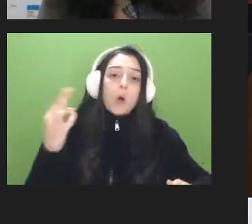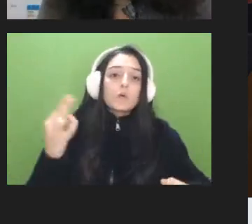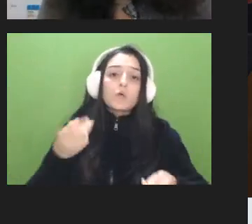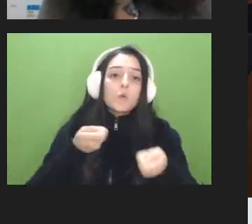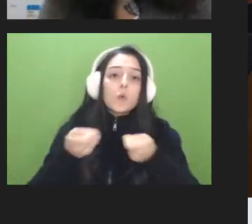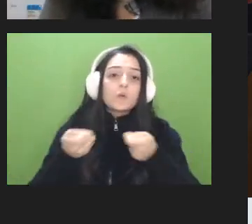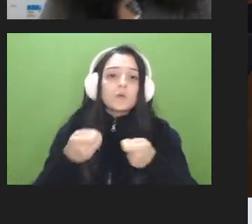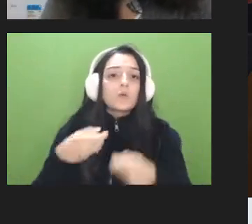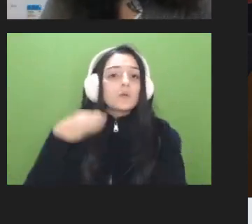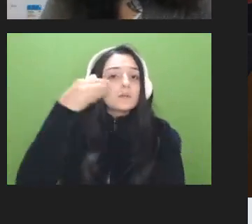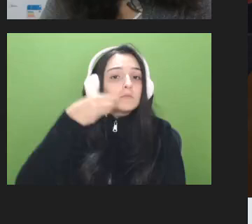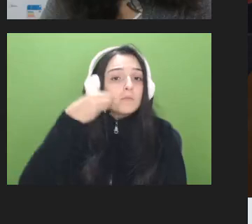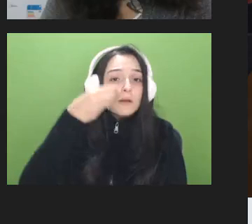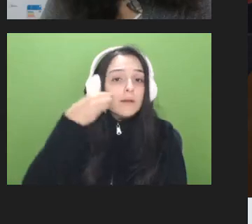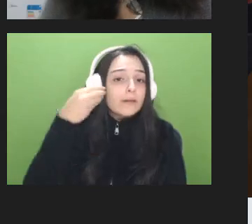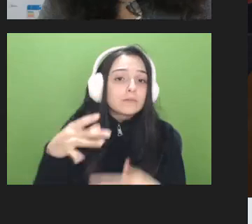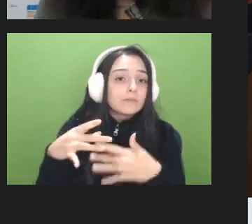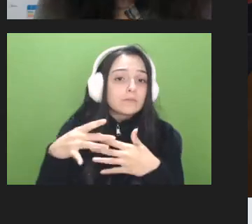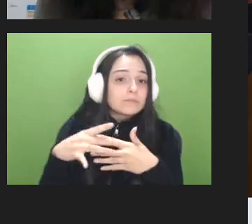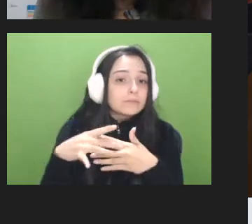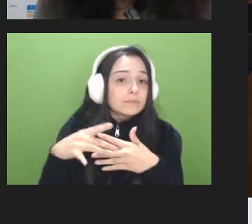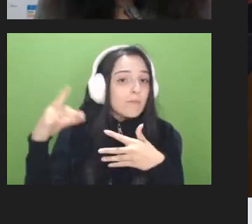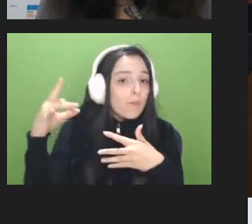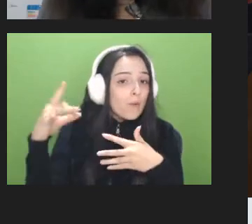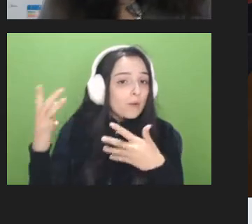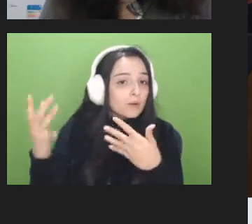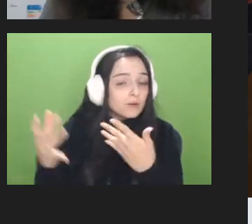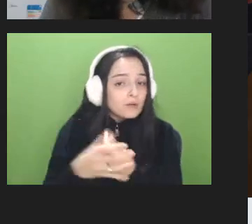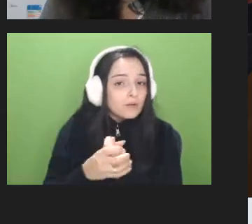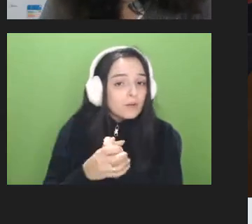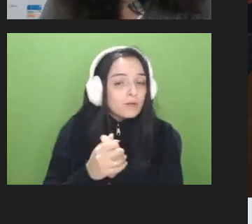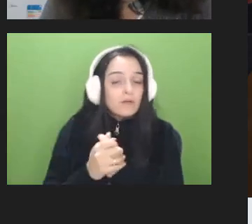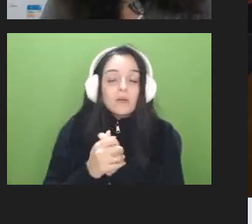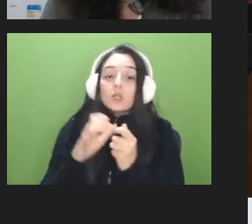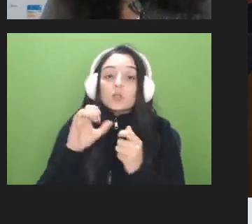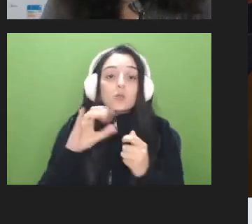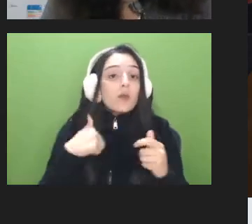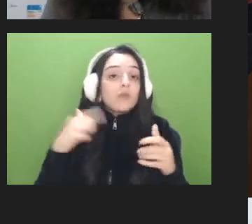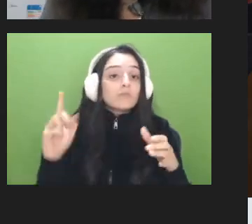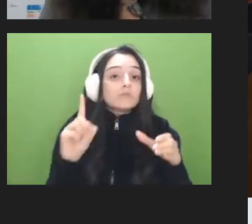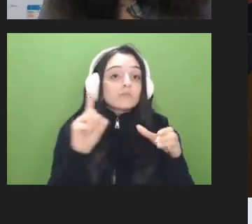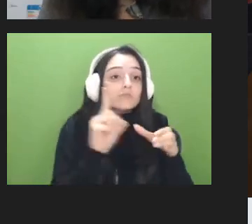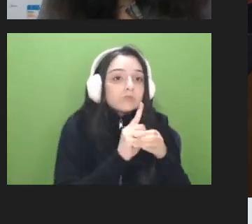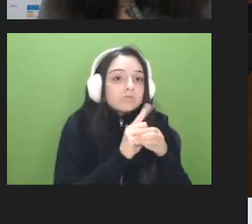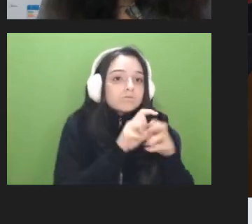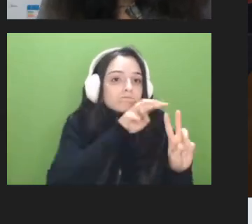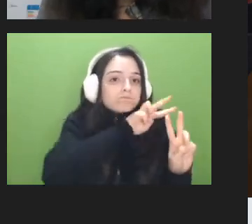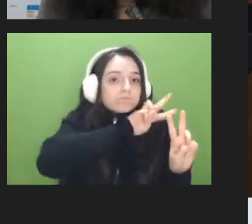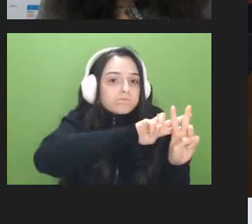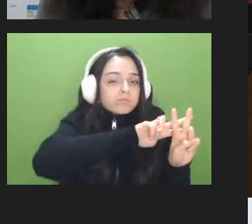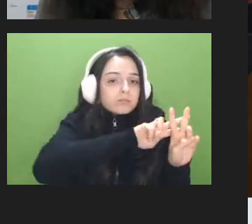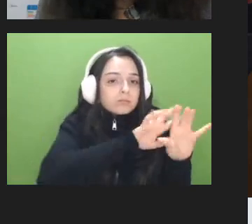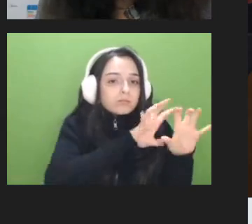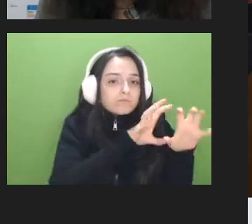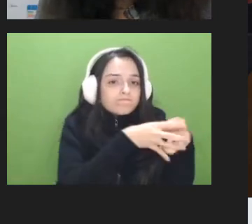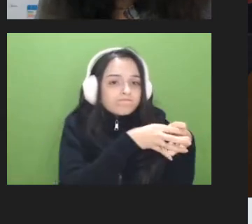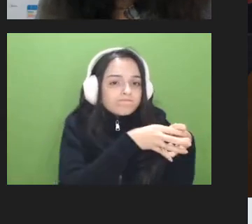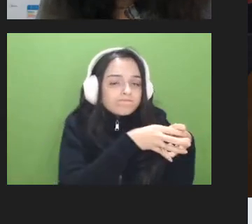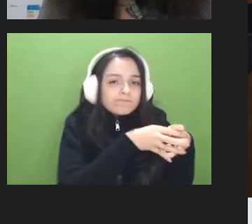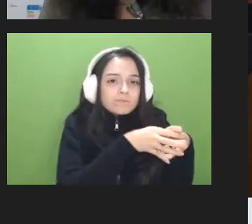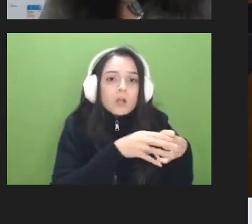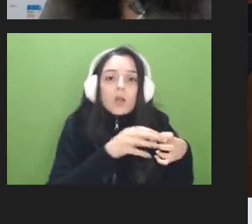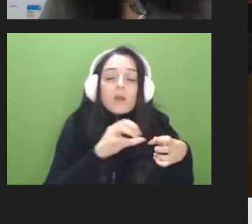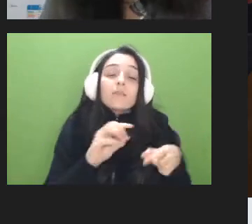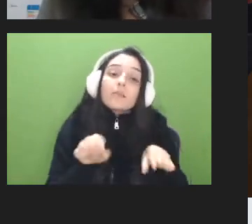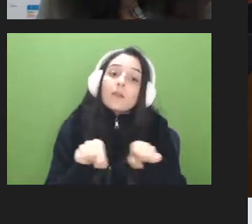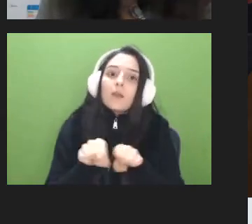simbólica, né? Não só eu ser trancafiada num lugar, mas eu entender que a minha forma de me comunicar não vale,